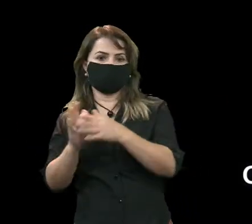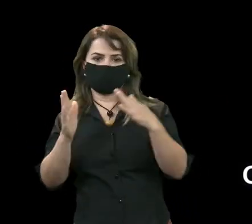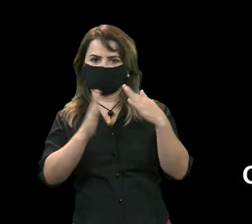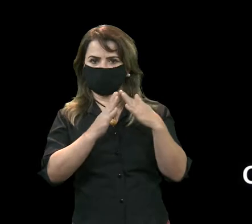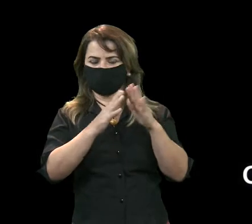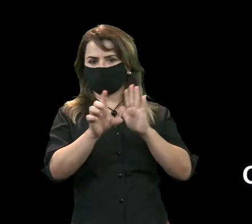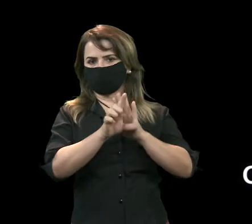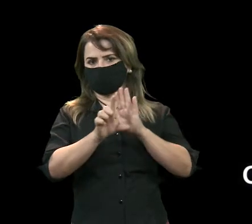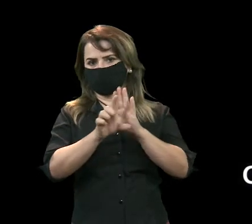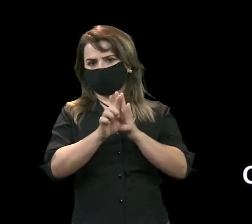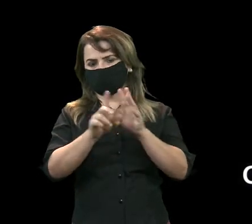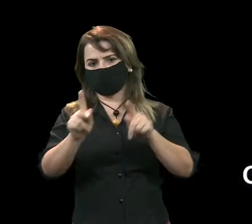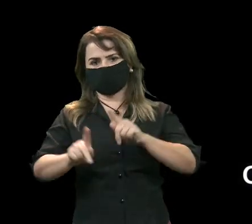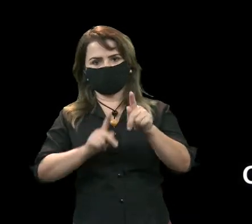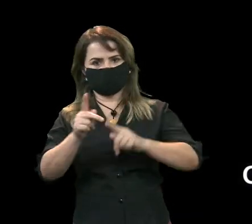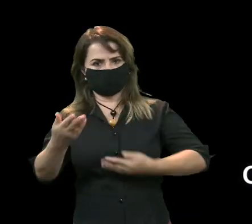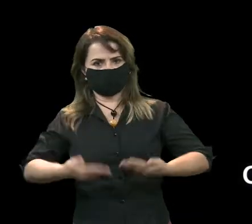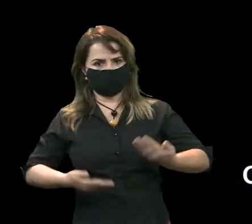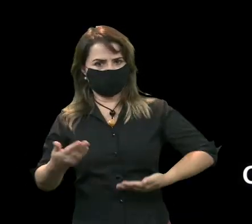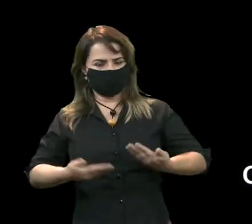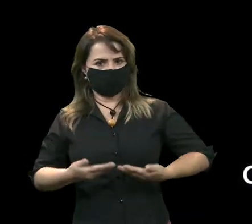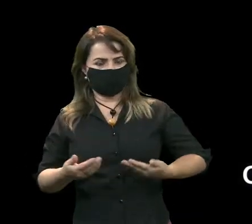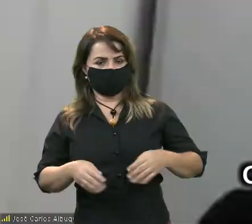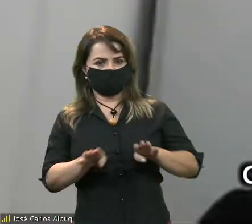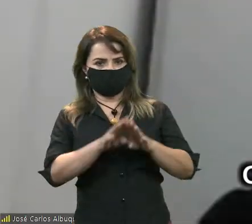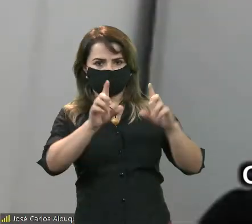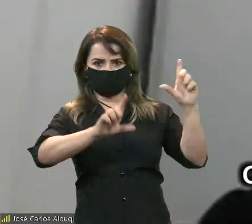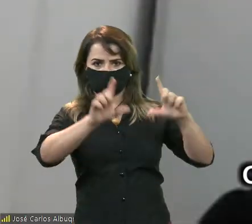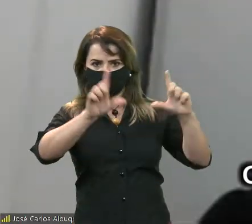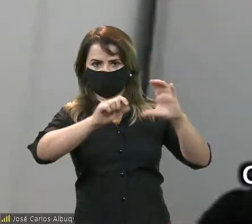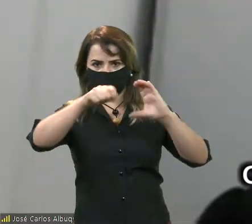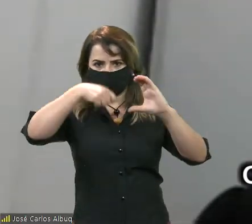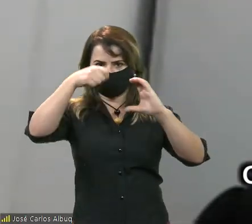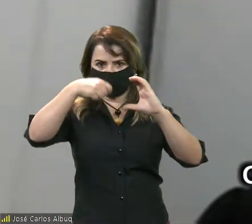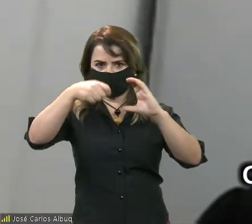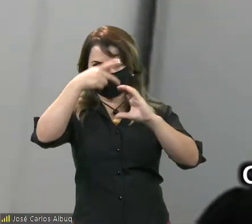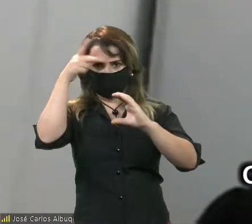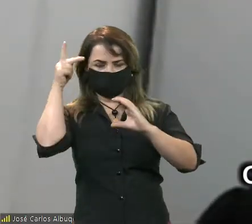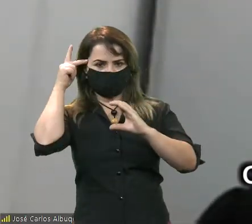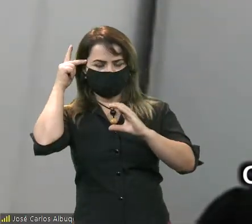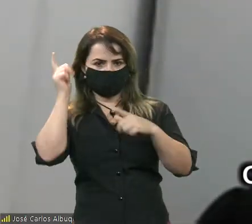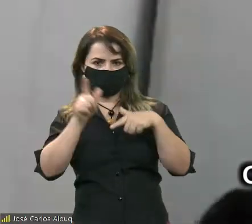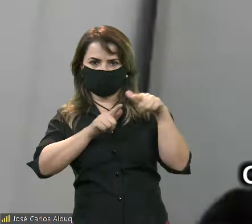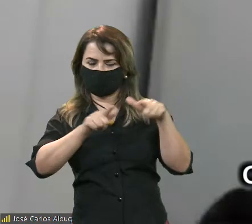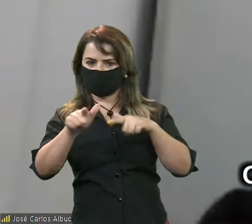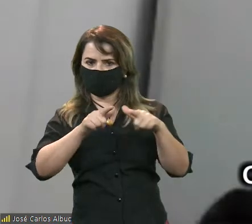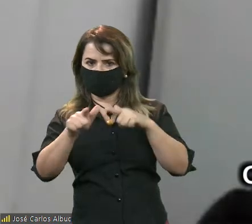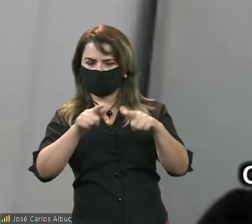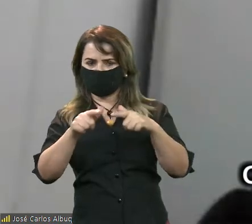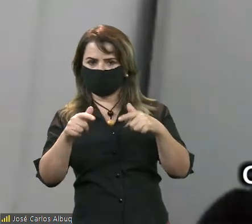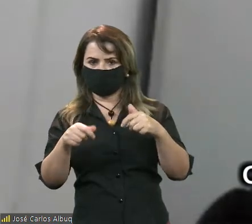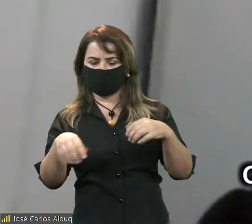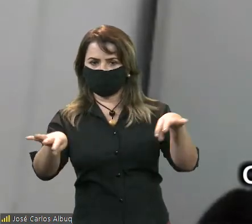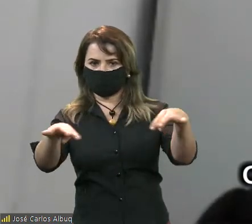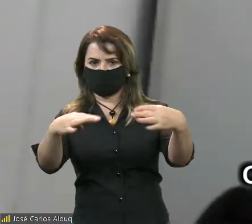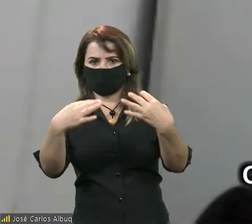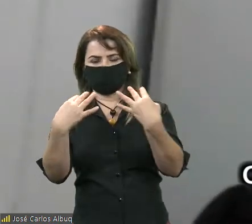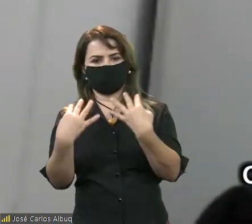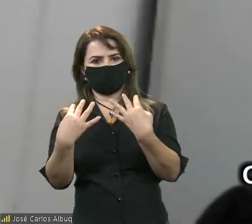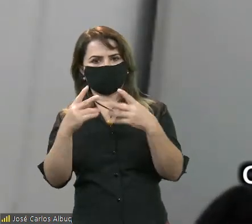Lei, todos os nossos servidores, a TV Câmara, a imprensa que está nos acompanhando aí através da transmissão.